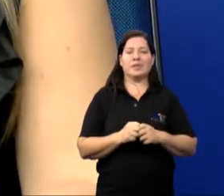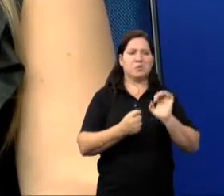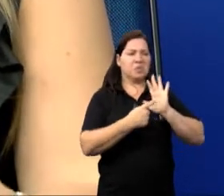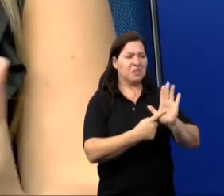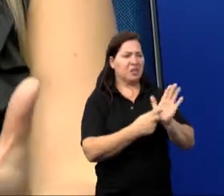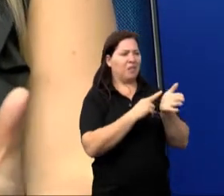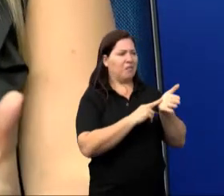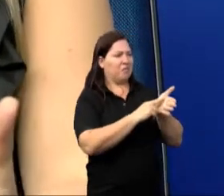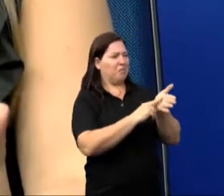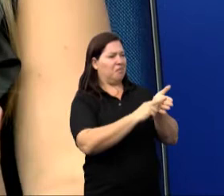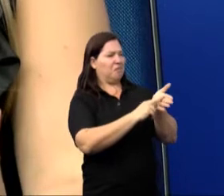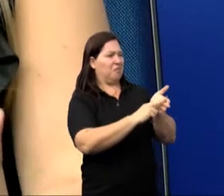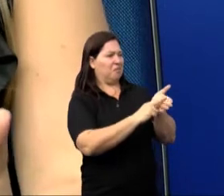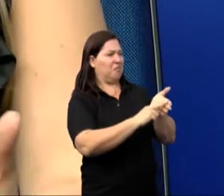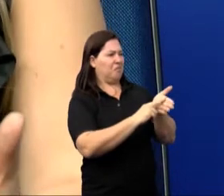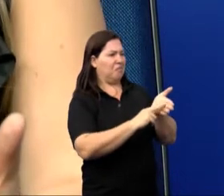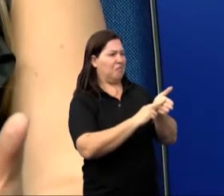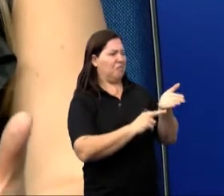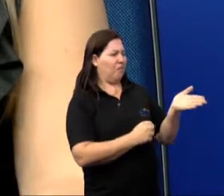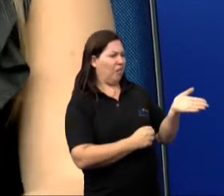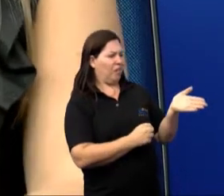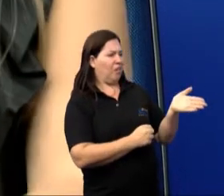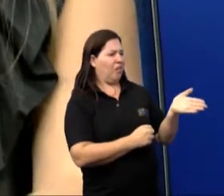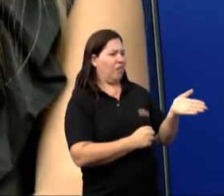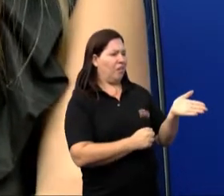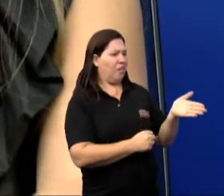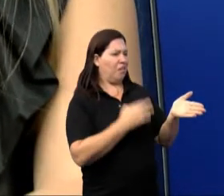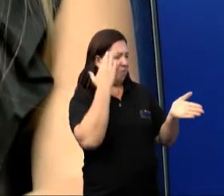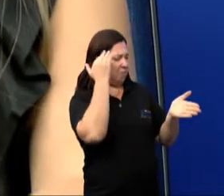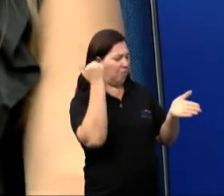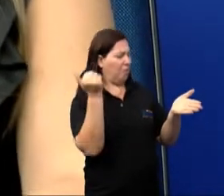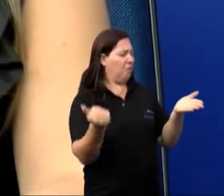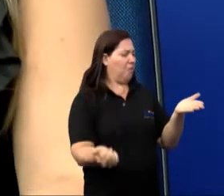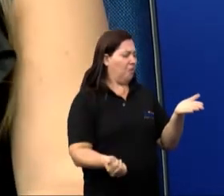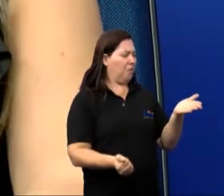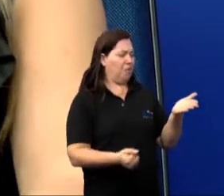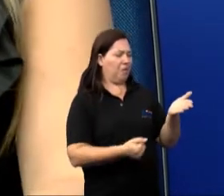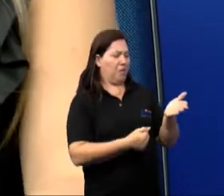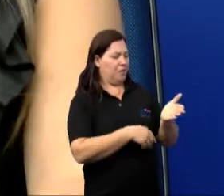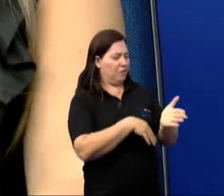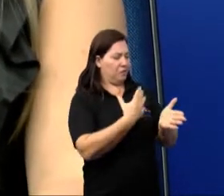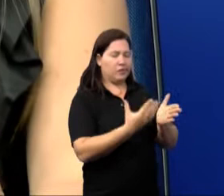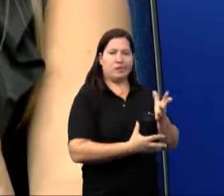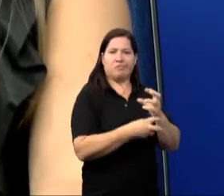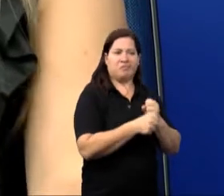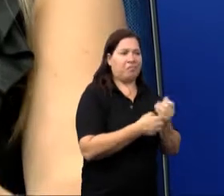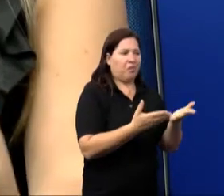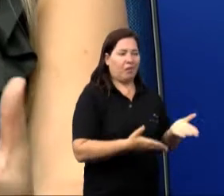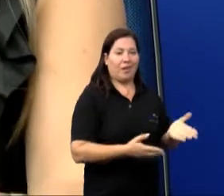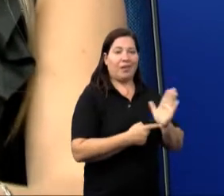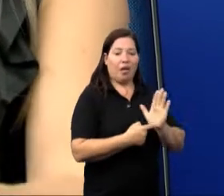criança compreendeu o sentido do desenho do Monet, né, como a ponte japonesa ou alguma coisa assim, e ela pode tentar reproduzir